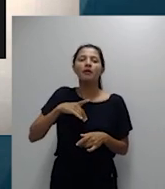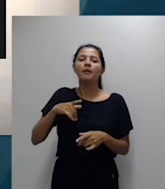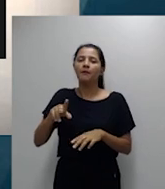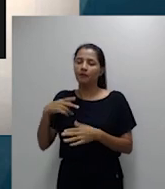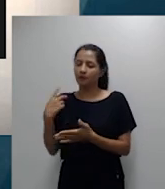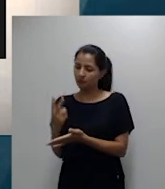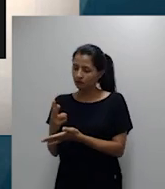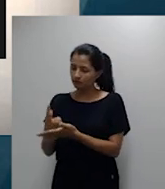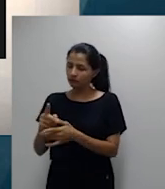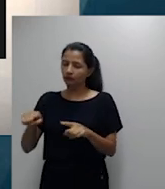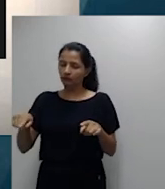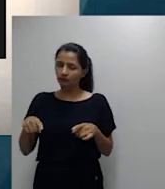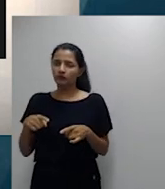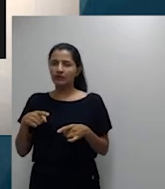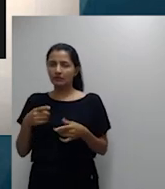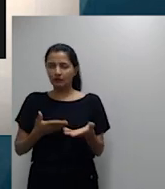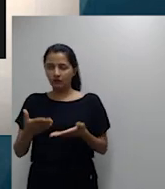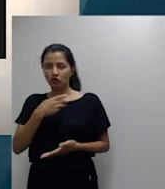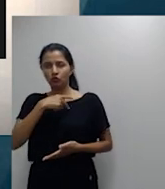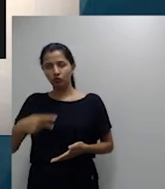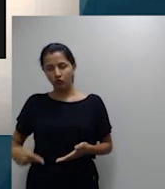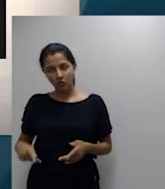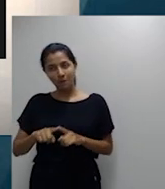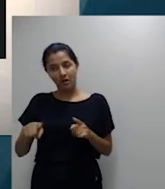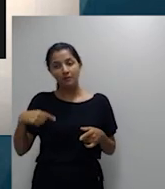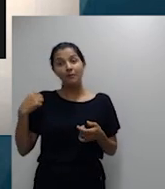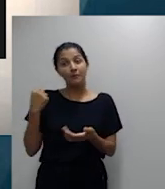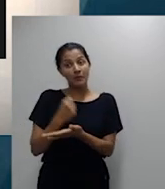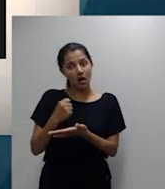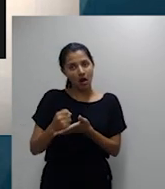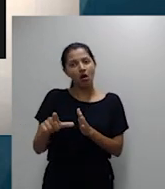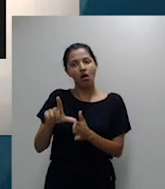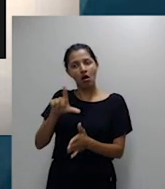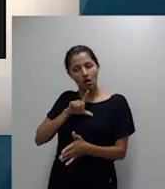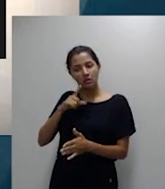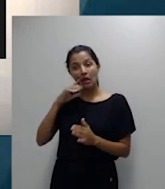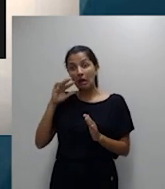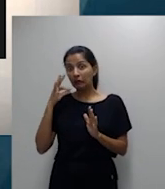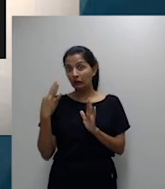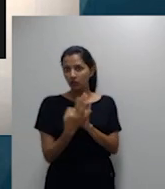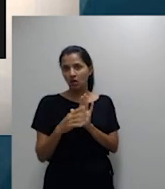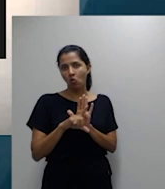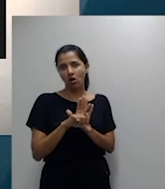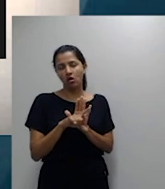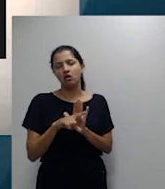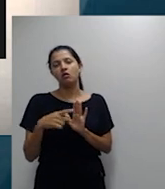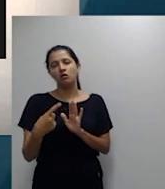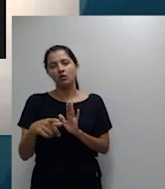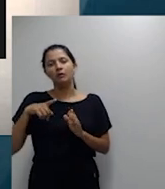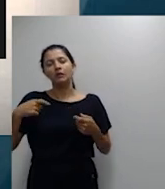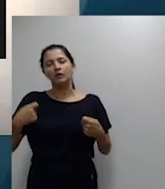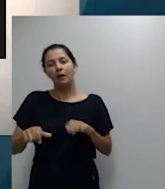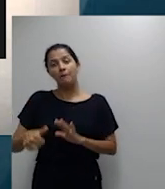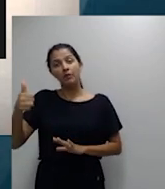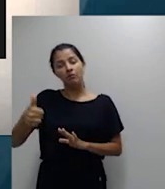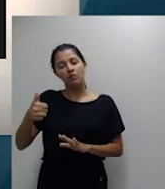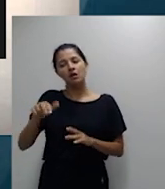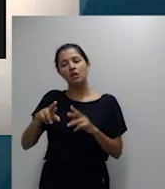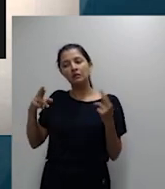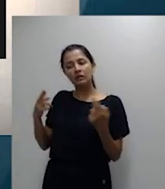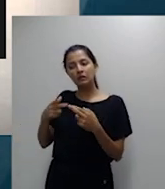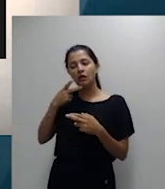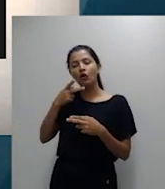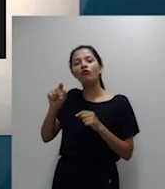desde que haja previsão no contrato de concessão da rodovia e atenção a previsão legal deve prevalecer o entendimento firmado pela primeira sessão que se